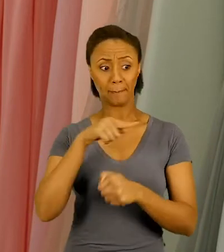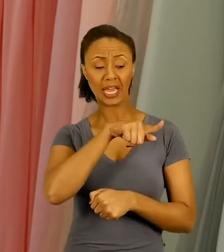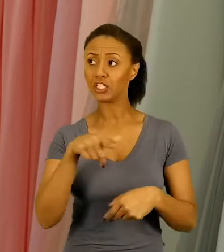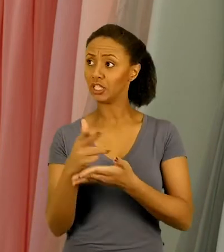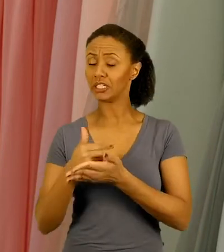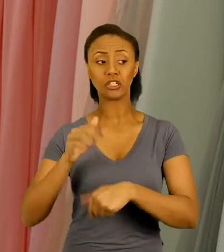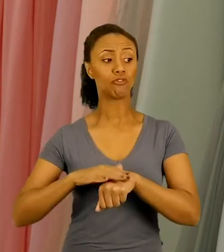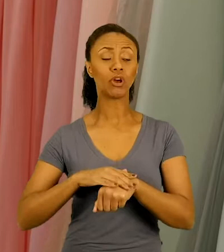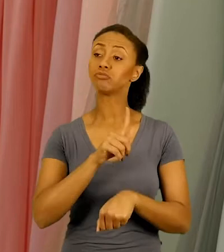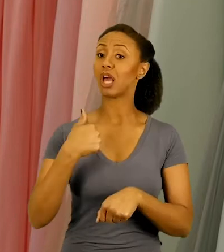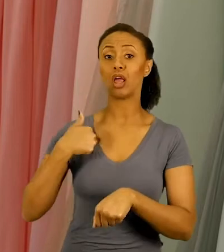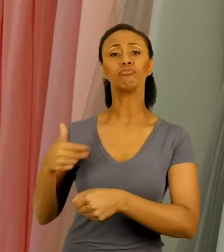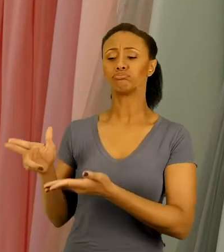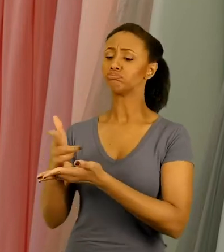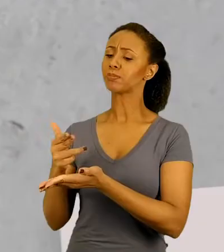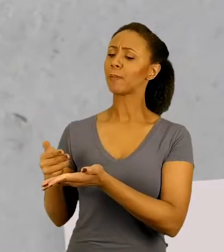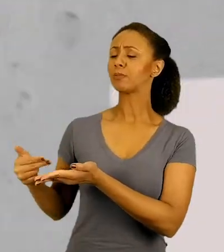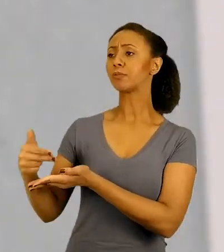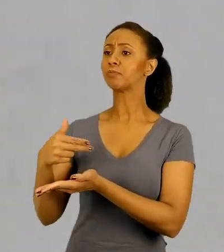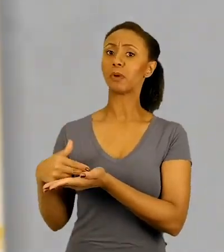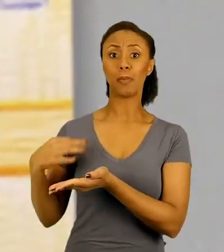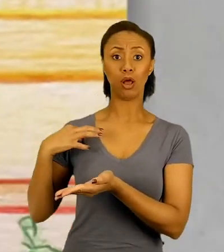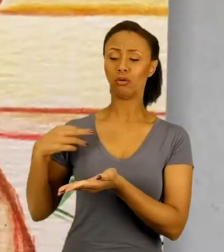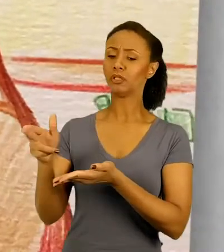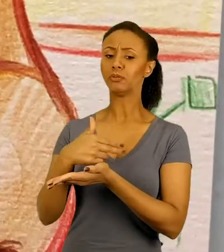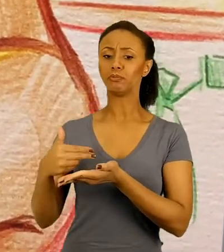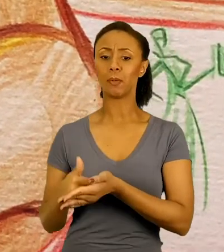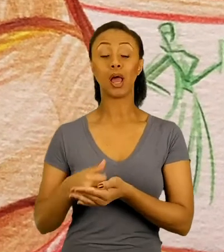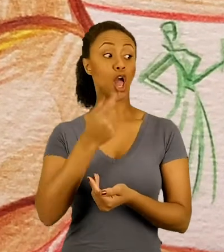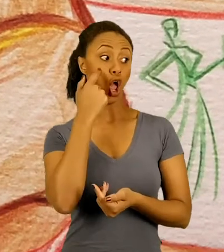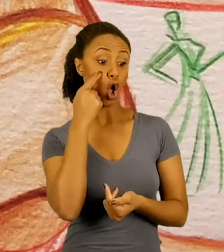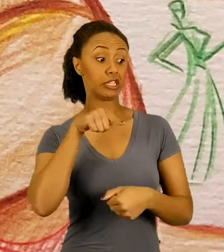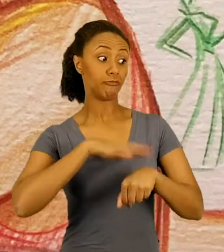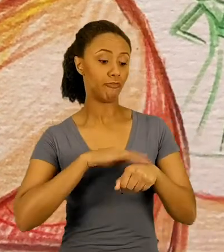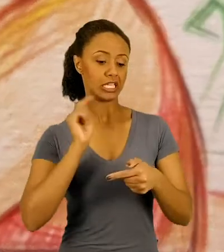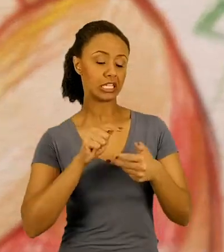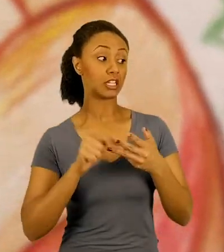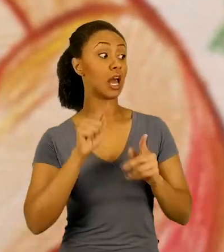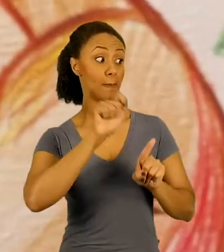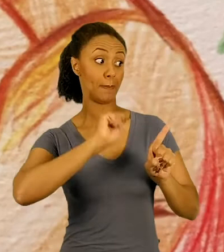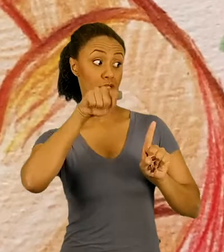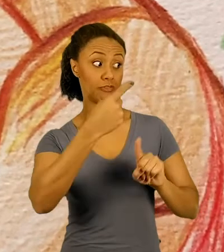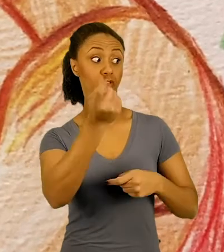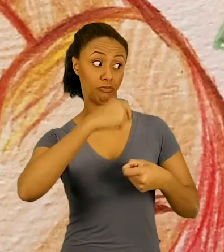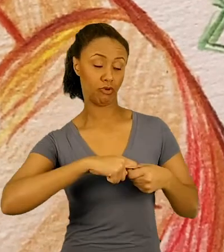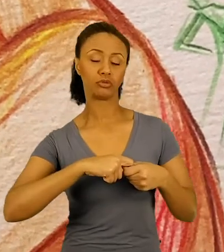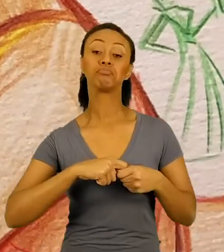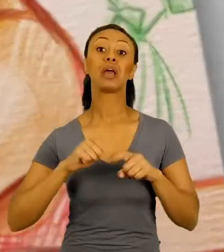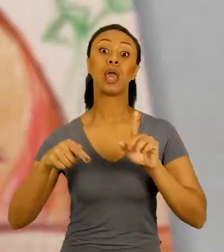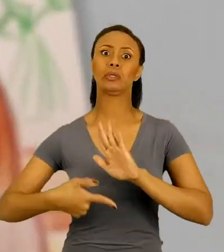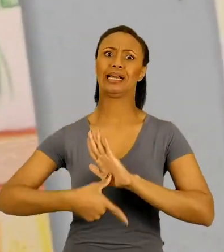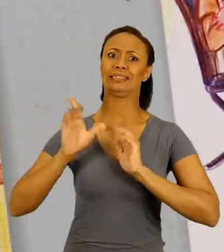um desenho aí. Aí eu fiz um desenho, tudo e tal. Aí ele faz assim, ó. Passa aqui o mês que vem. Aí eu passei bem